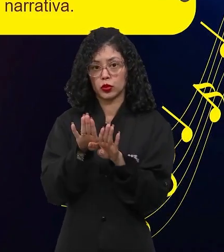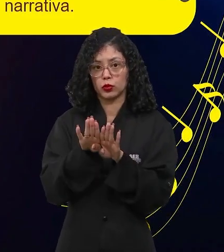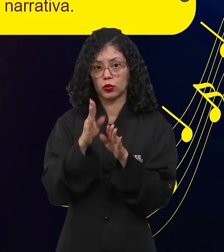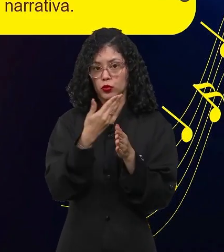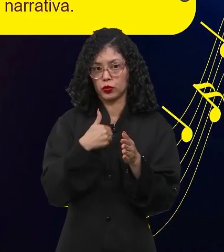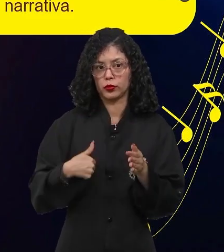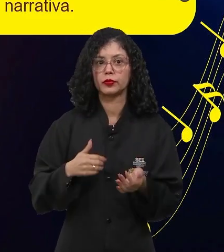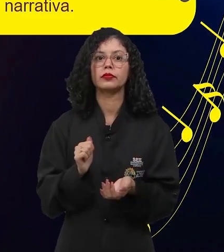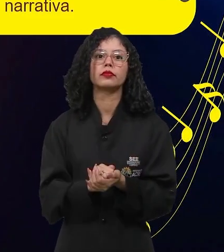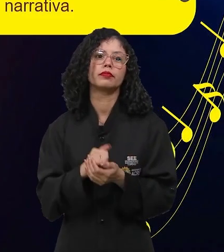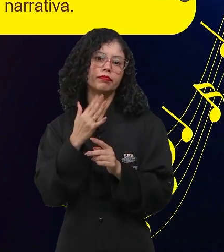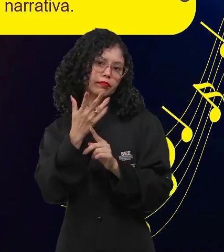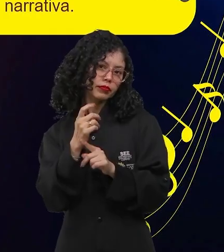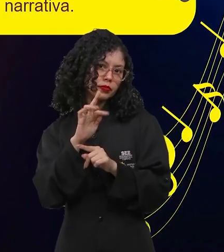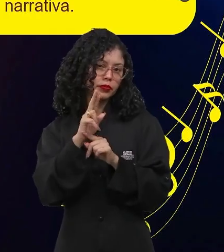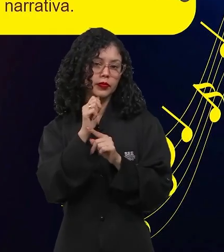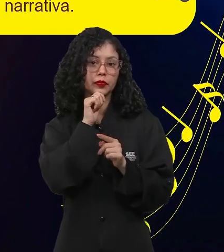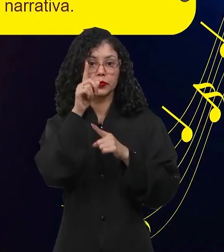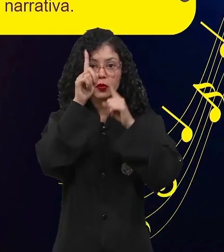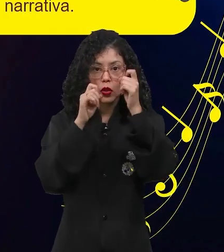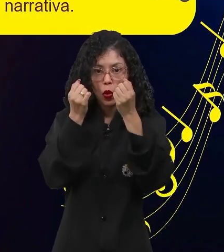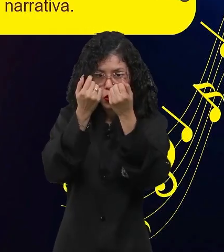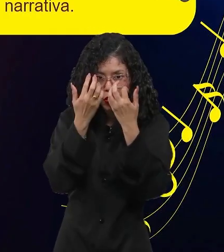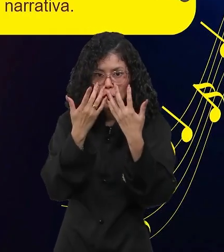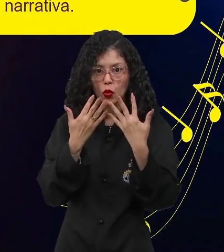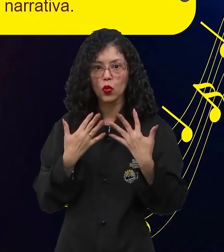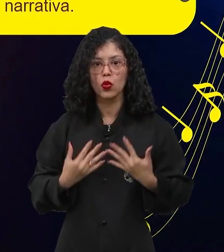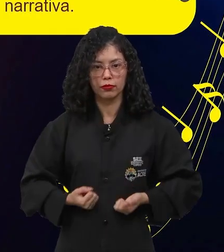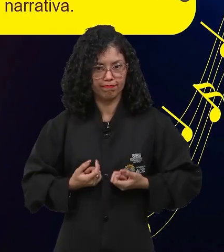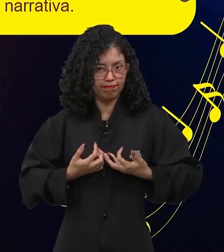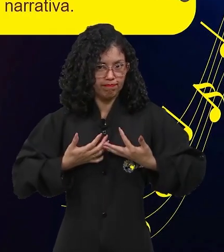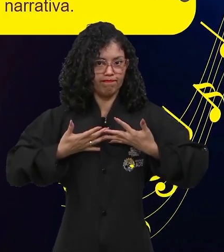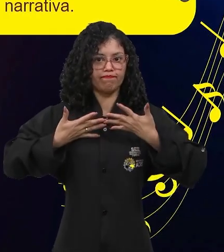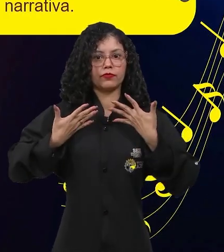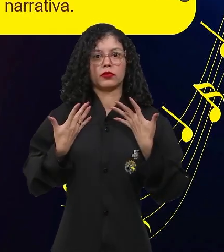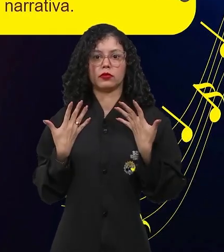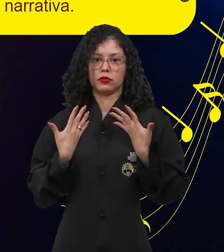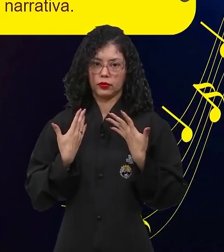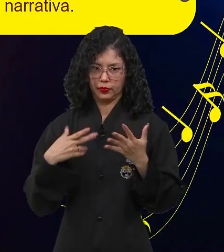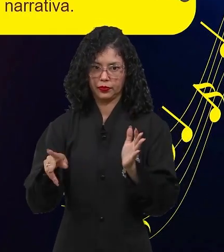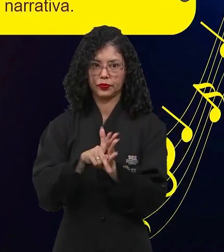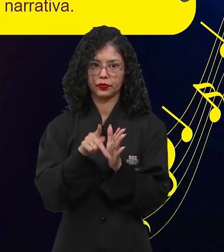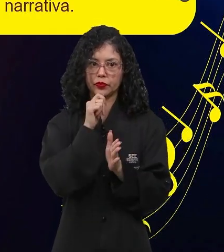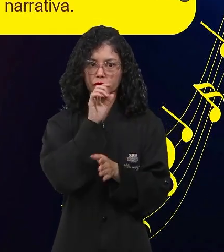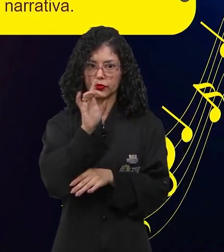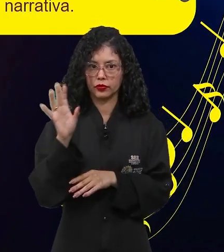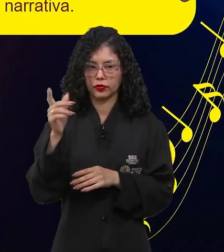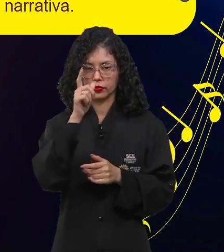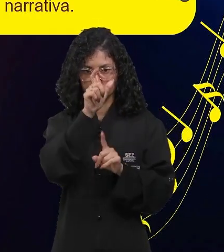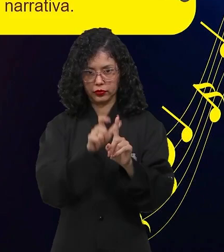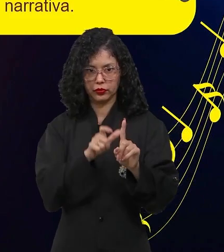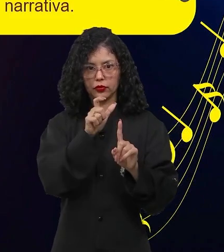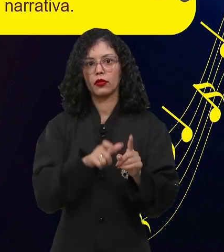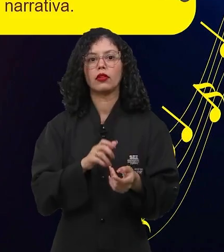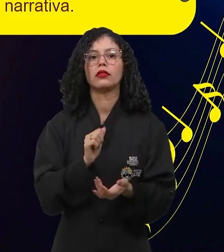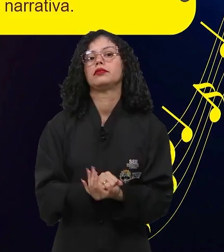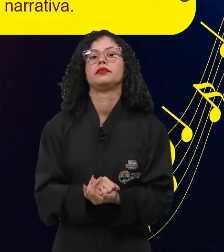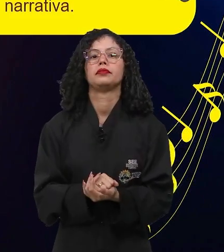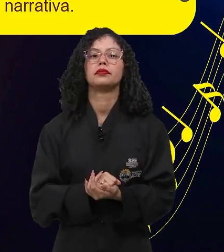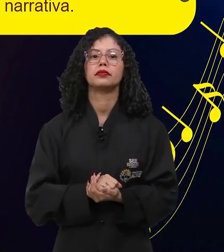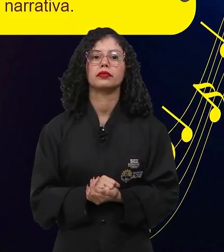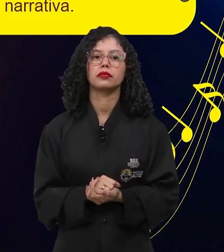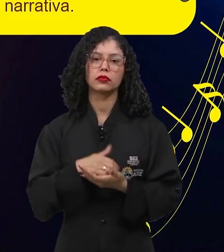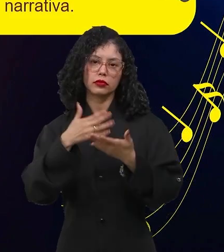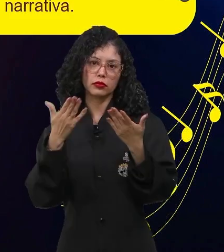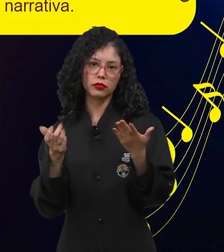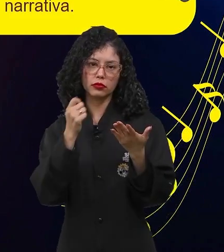público. A área, que eu vou mostrar para vocês também, é a expressão emocional do personagem.